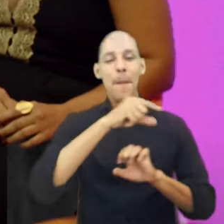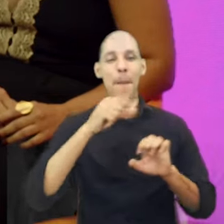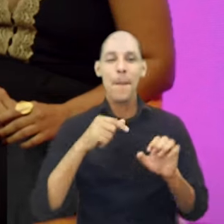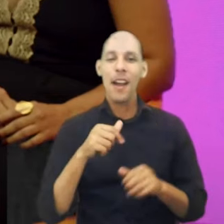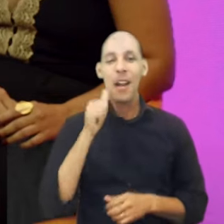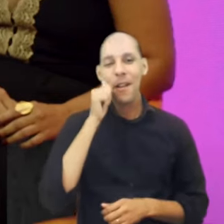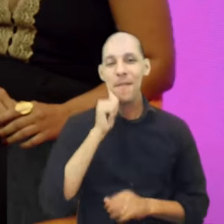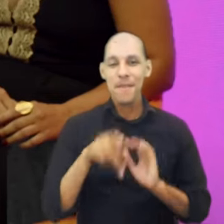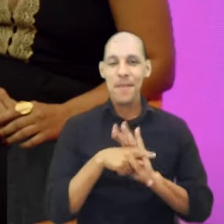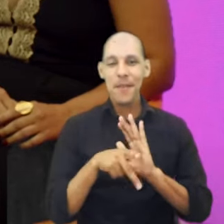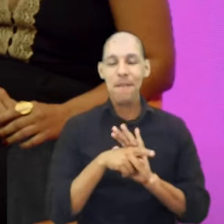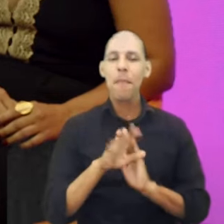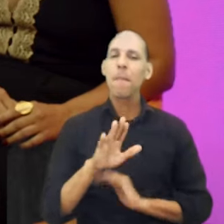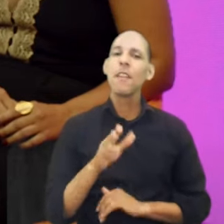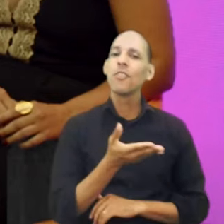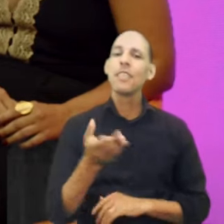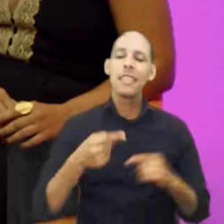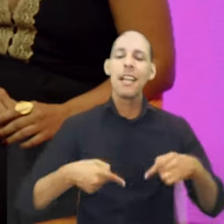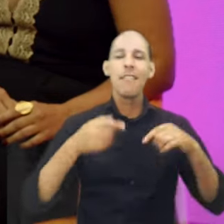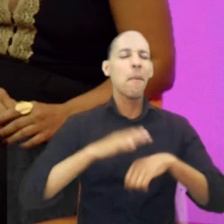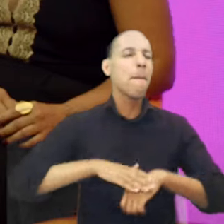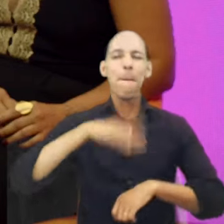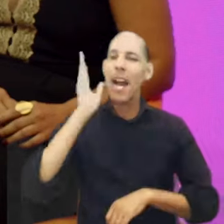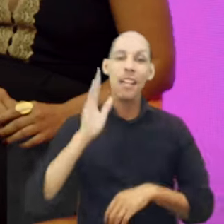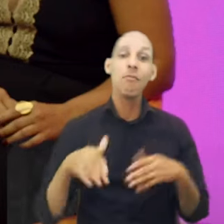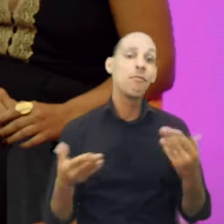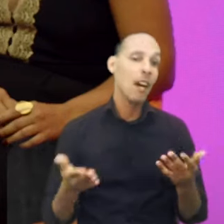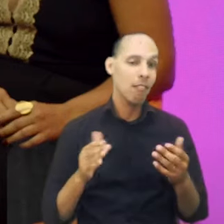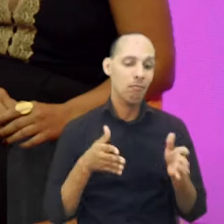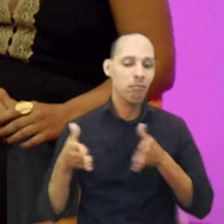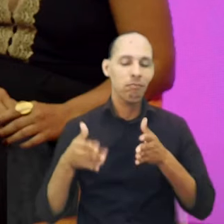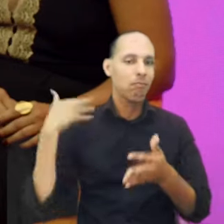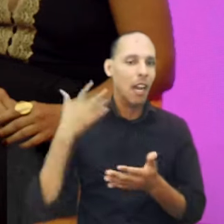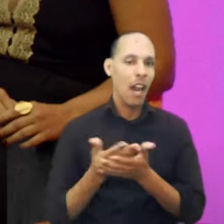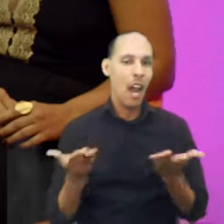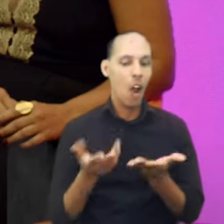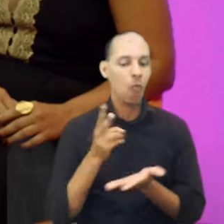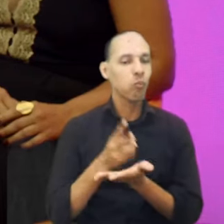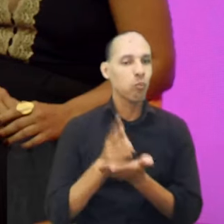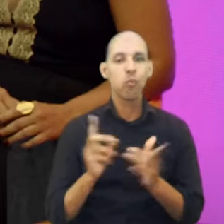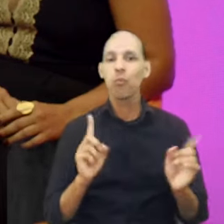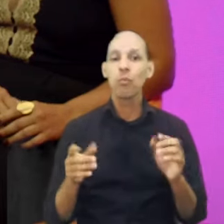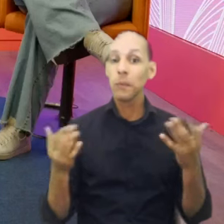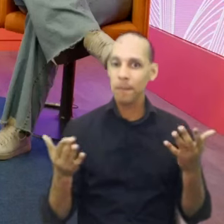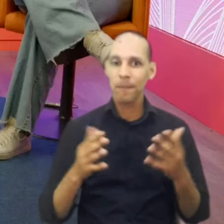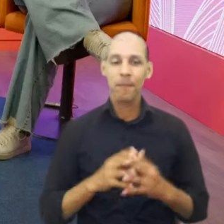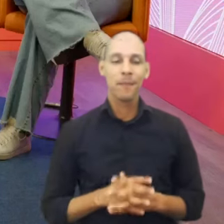feminino. Eu queria te saber, assim, quais foram os maiores desafios que vocês enfrentaram nessa jornada ou ainda estão enfrentando?